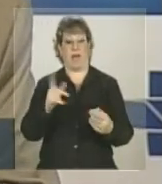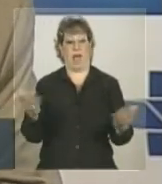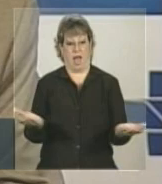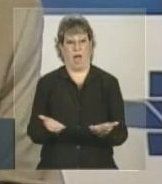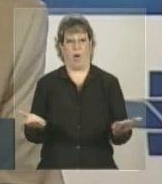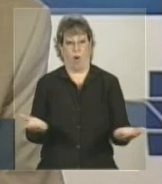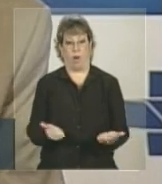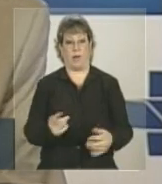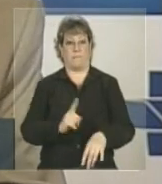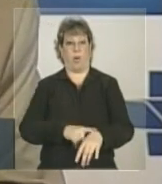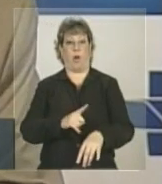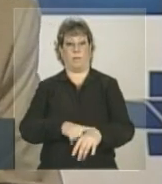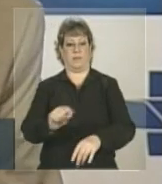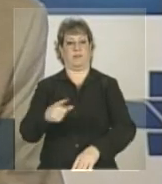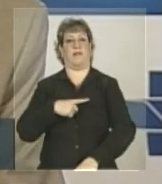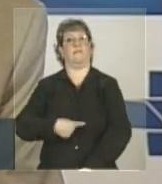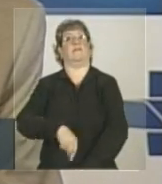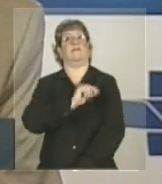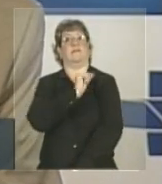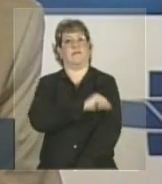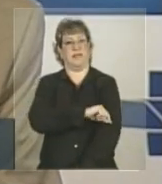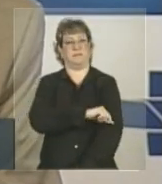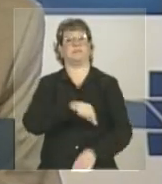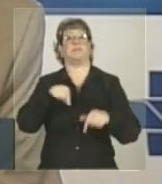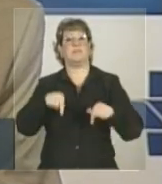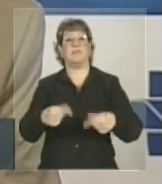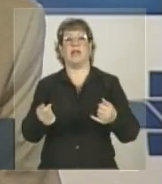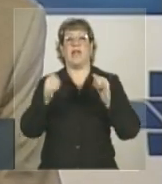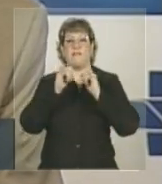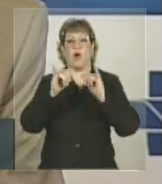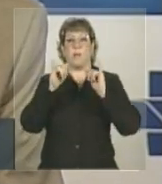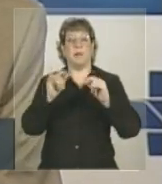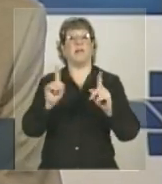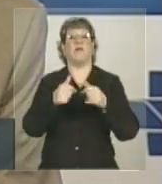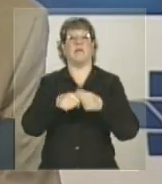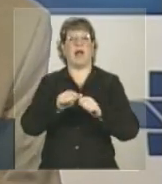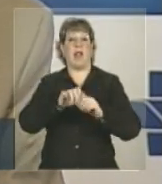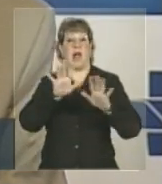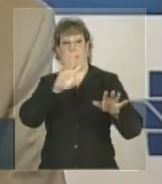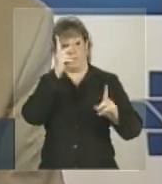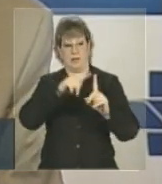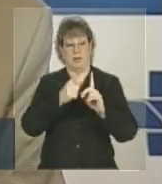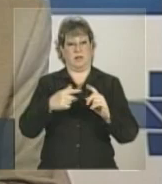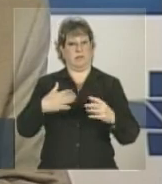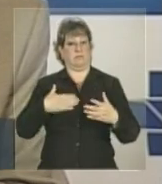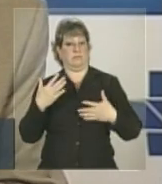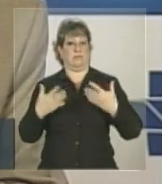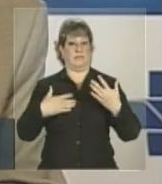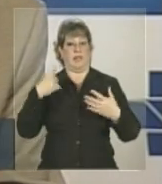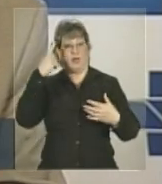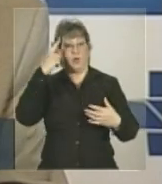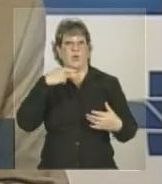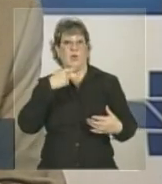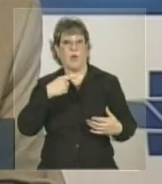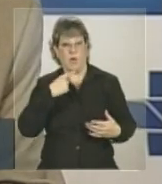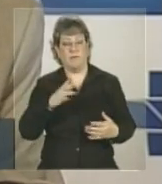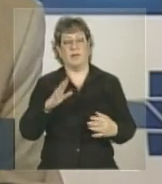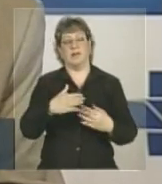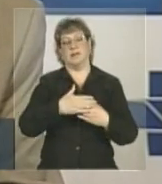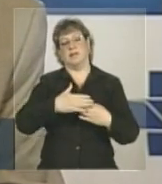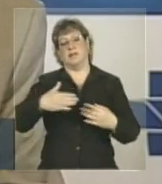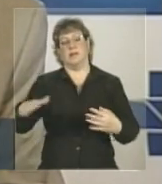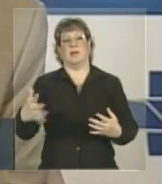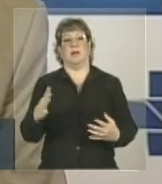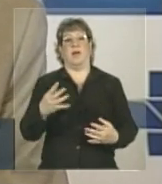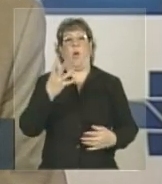vacinar, às vezes, essa informação não fica muito clara para a gestante, e daqui a 4 meses,